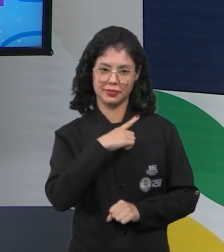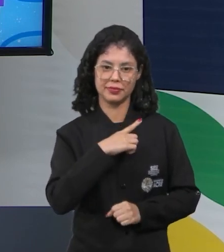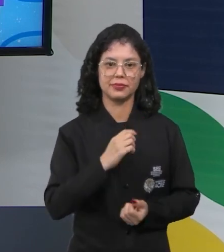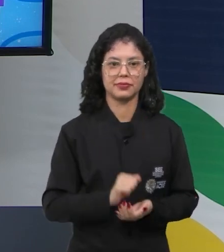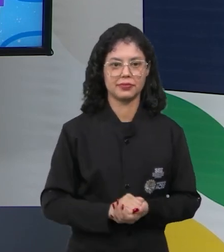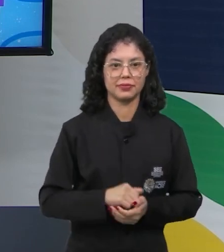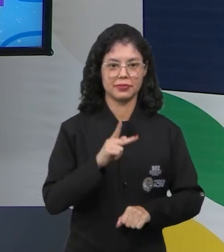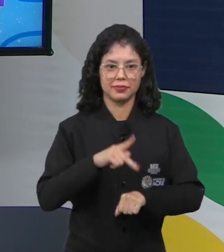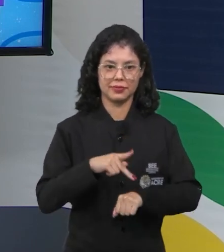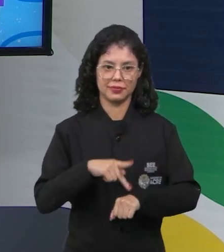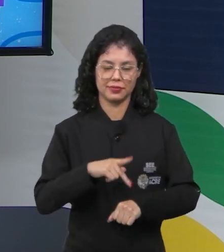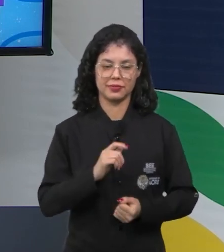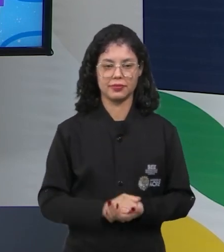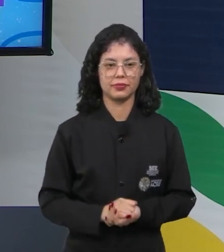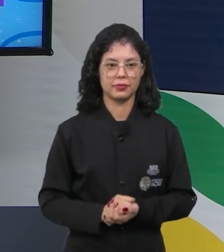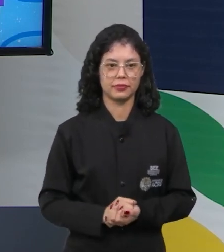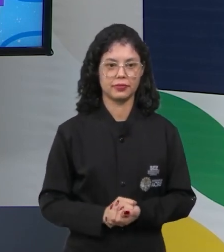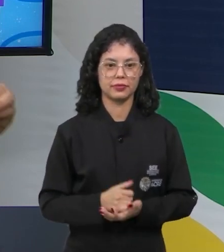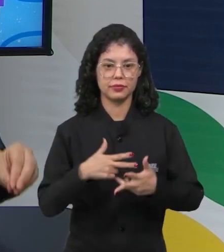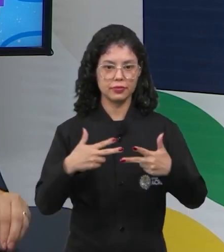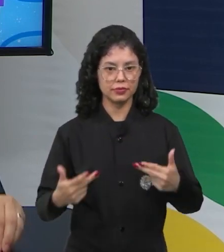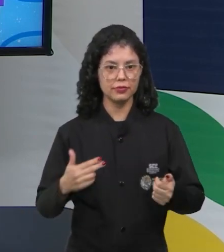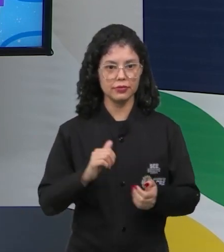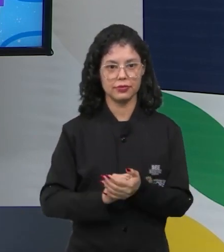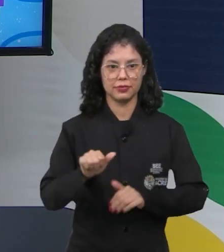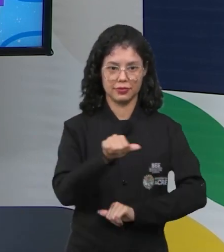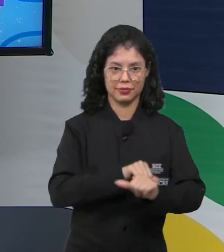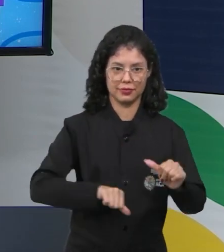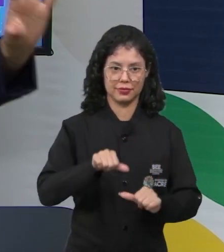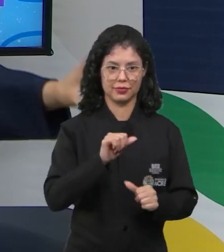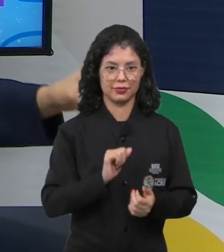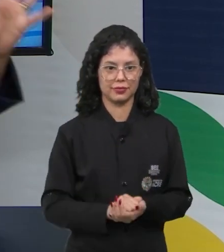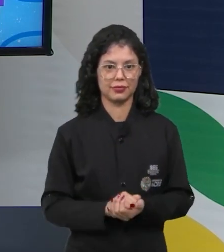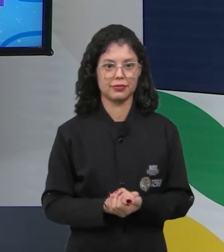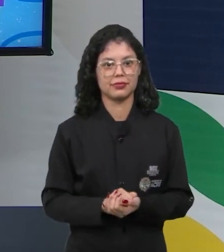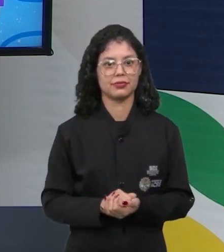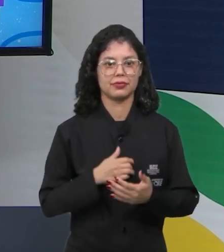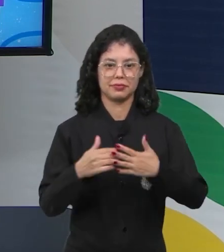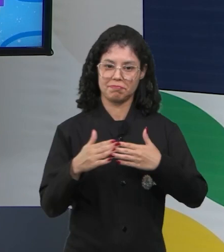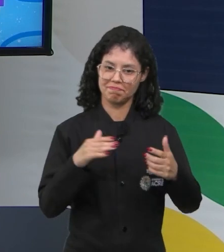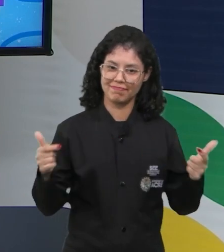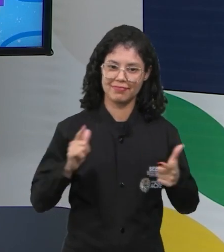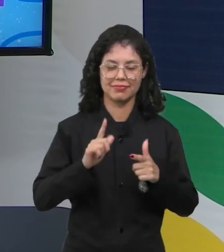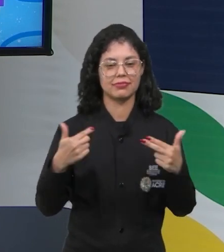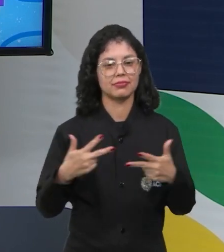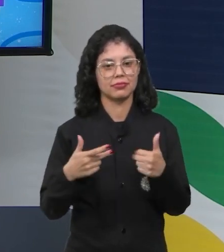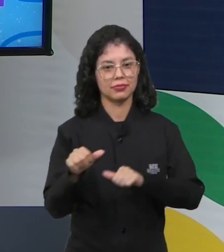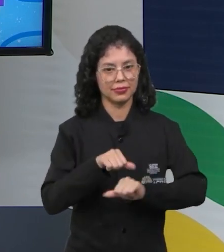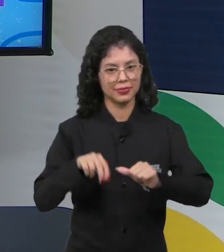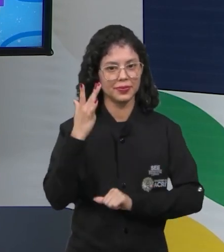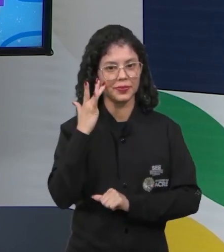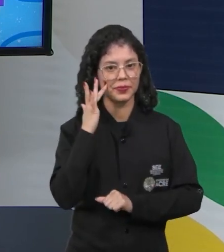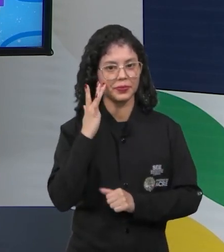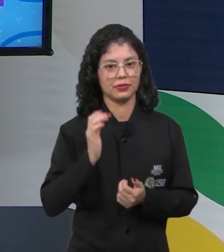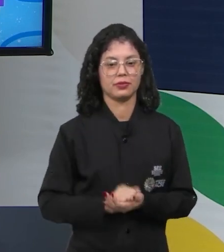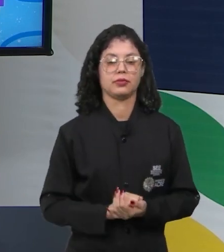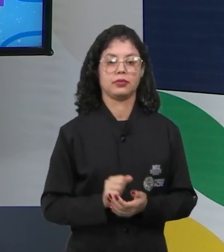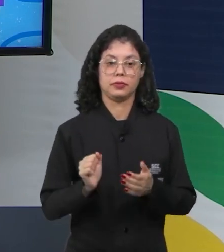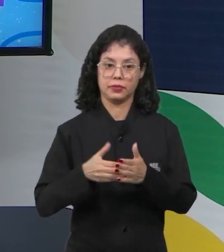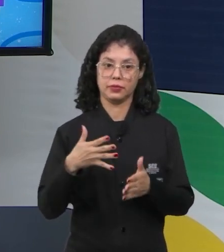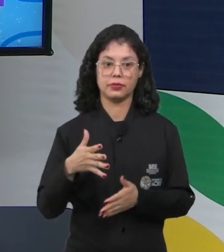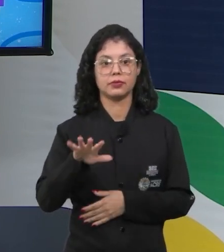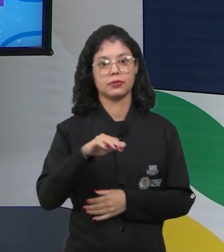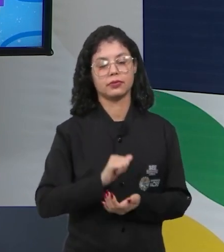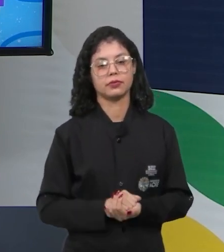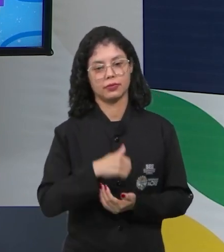uma pedra, né, ter ali um objeto que, né, se toca em qualquer coisa é transformada em ouro. Então, muitos alquimistas,